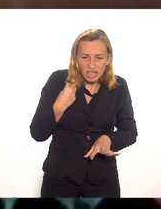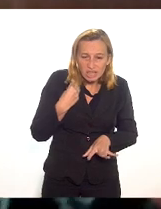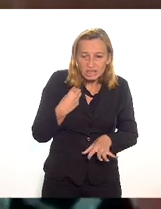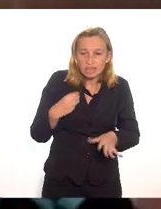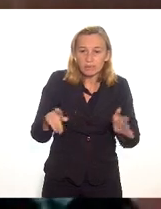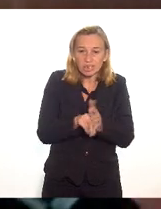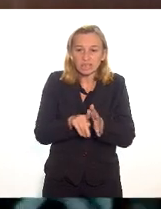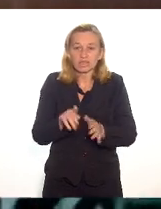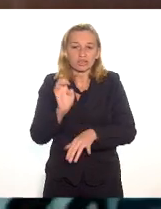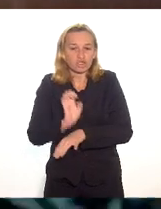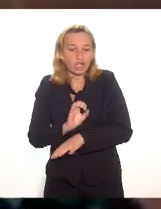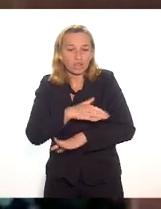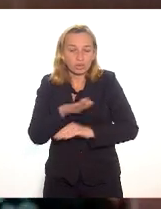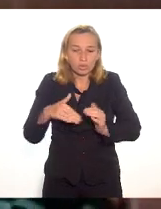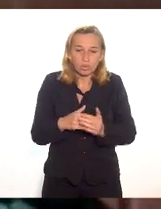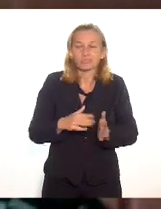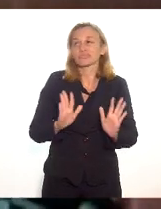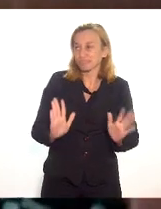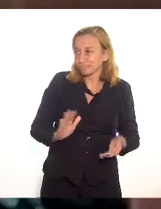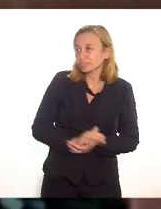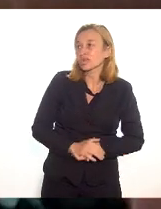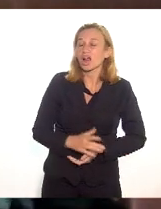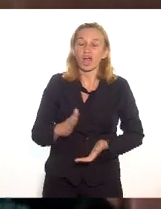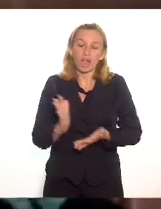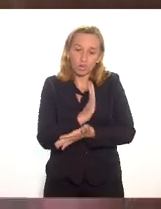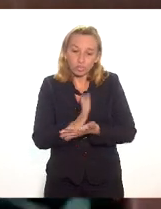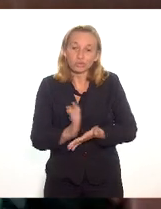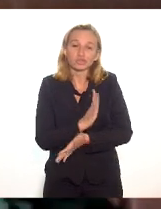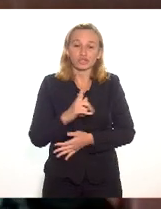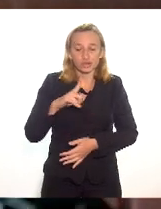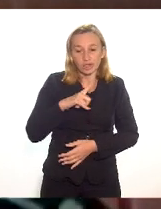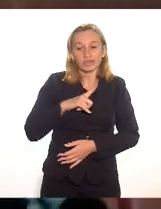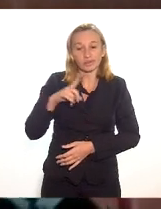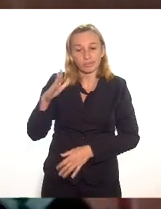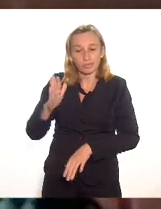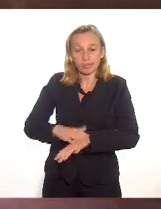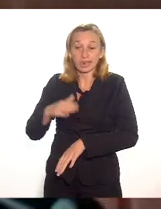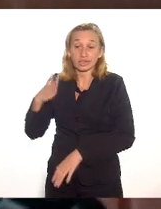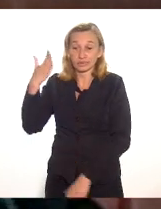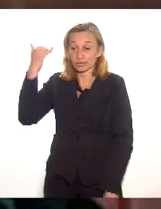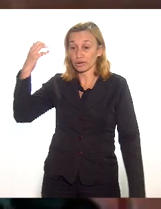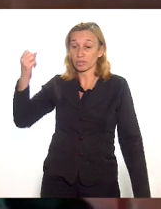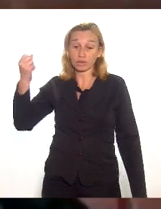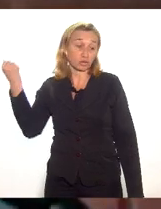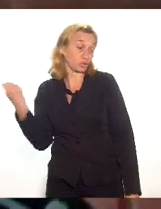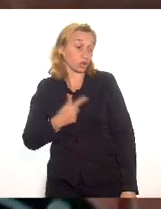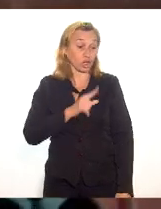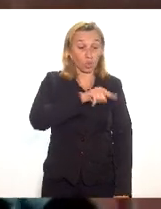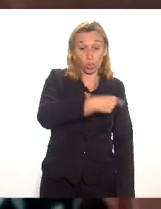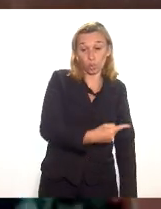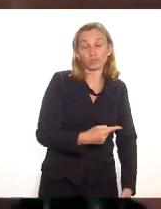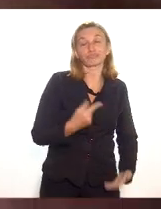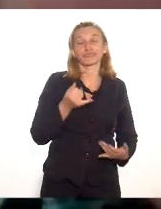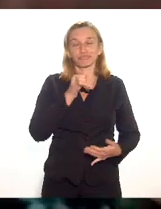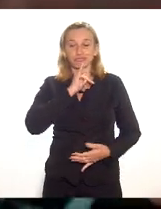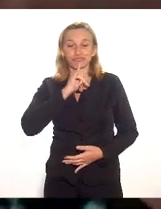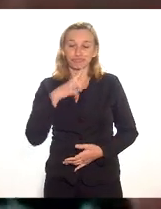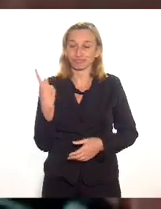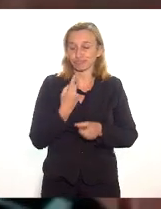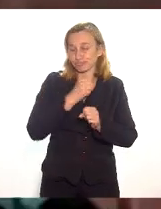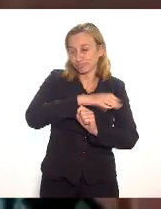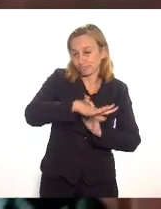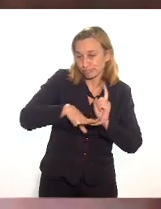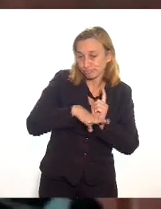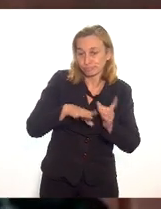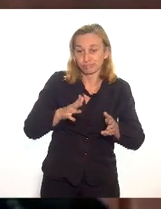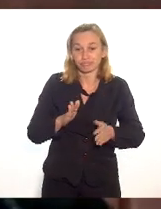Claro que alguns com mais privilégios do que outros. Infelizmente, a nossa sociedade, que caminha cada